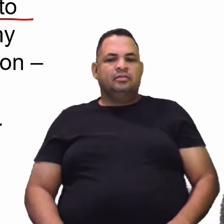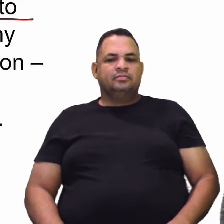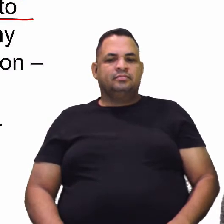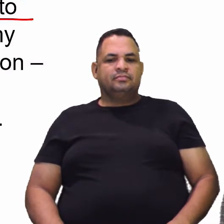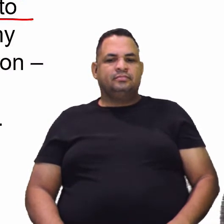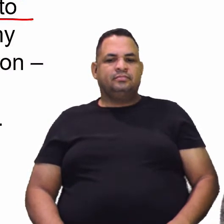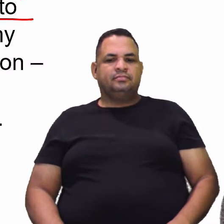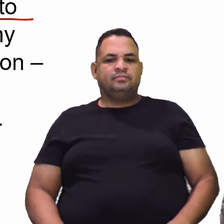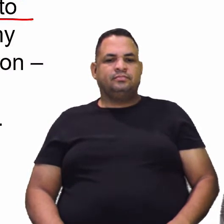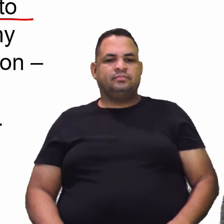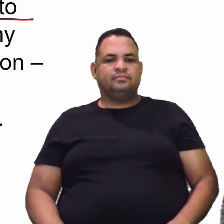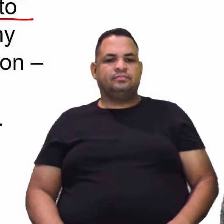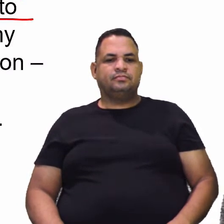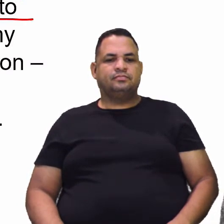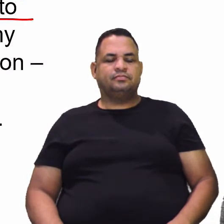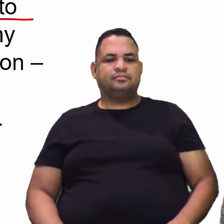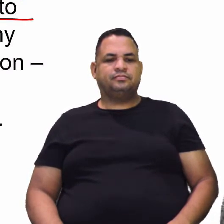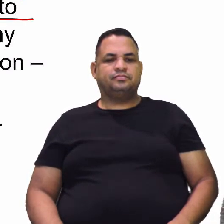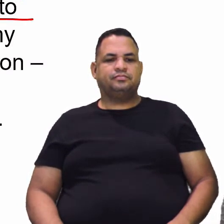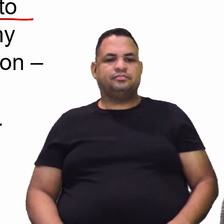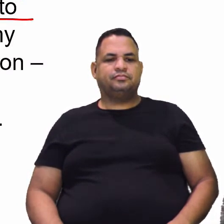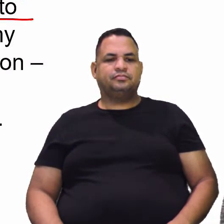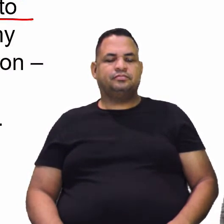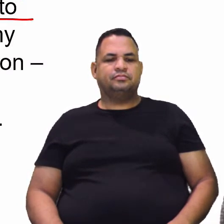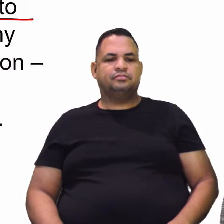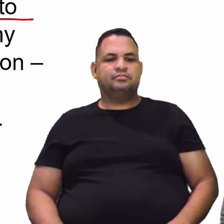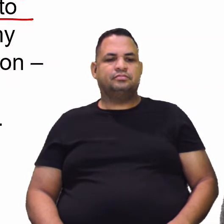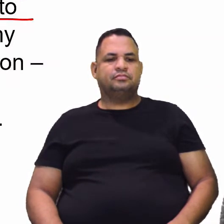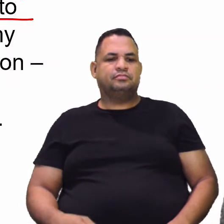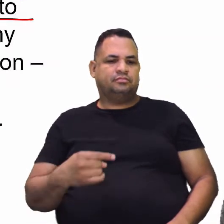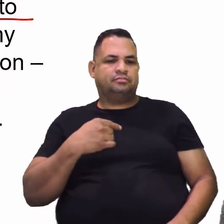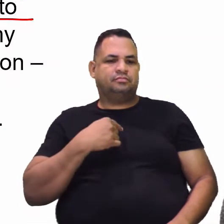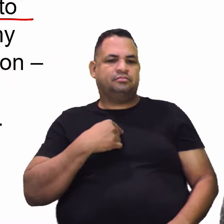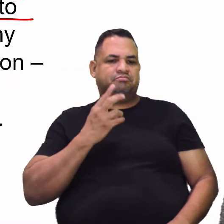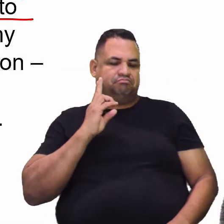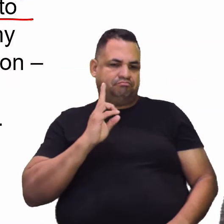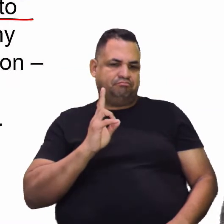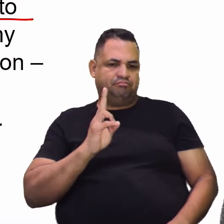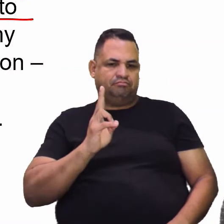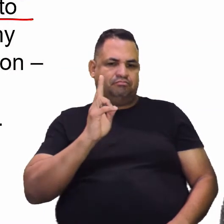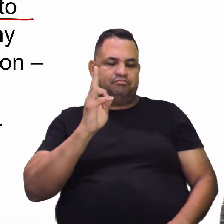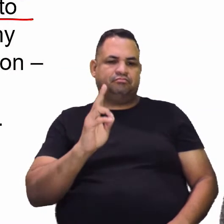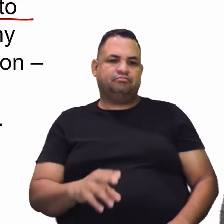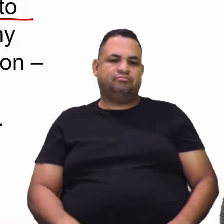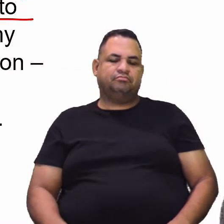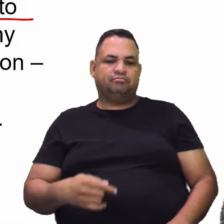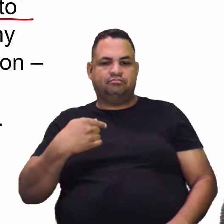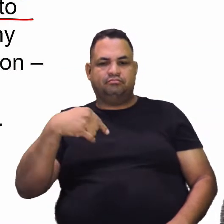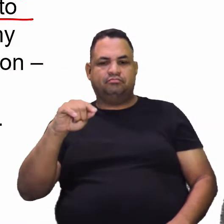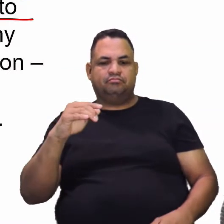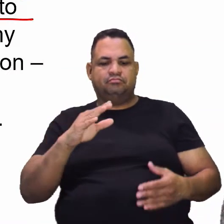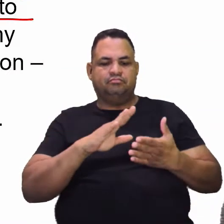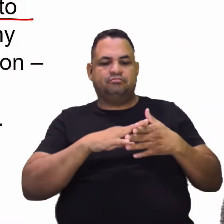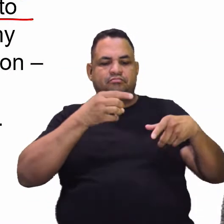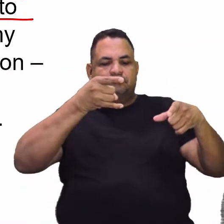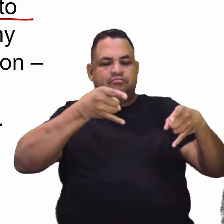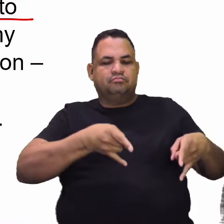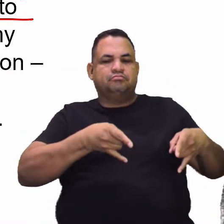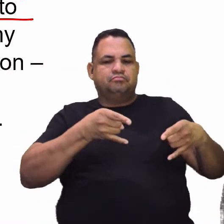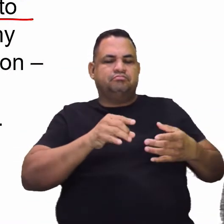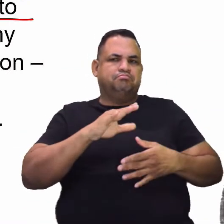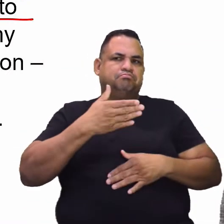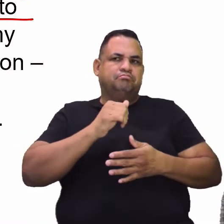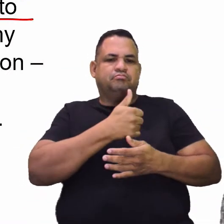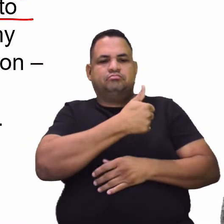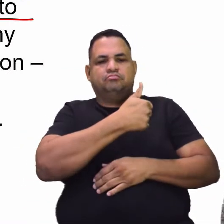often go to bed around 11 p.m. Eu frequentemente vou para a cama por perto das